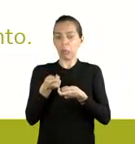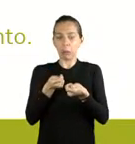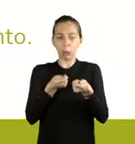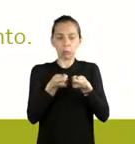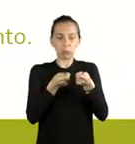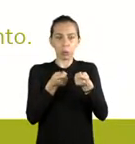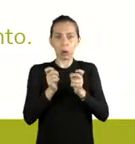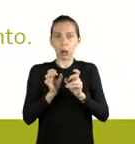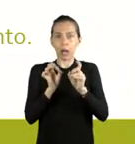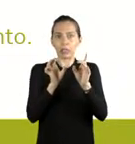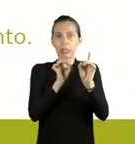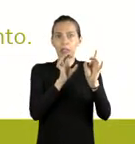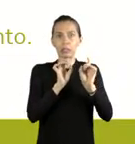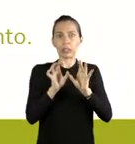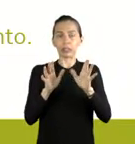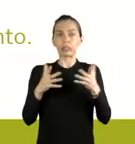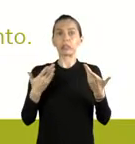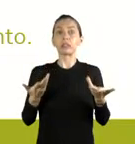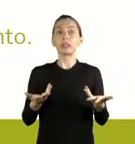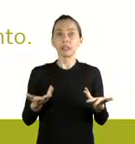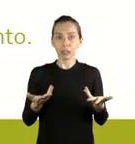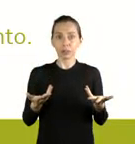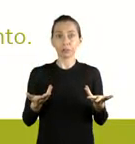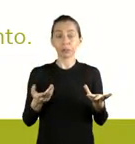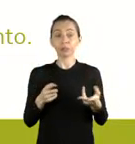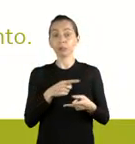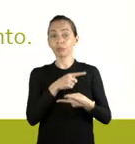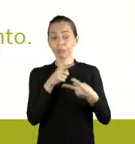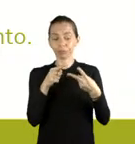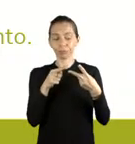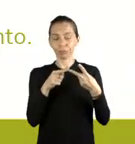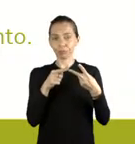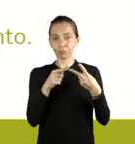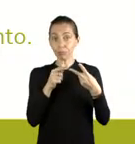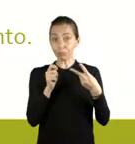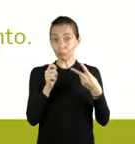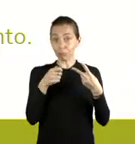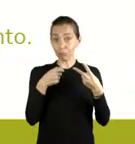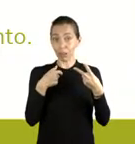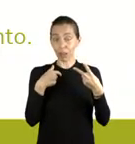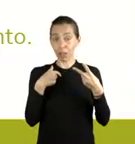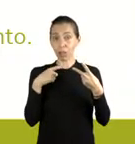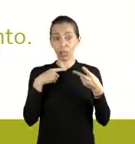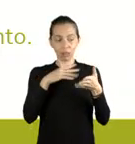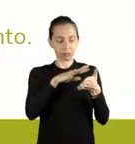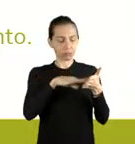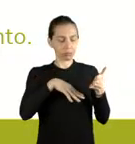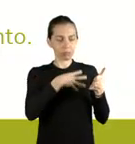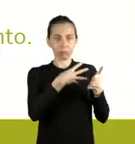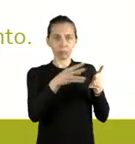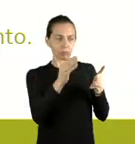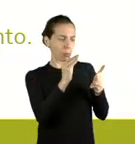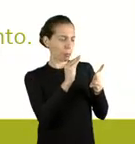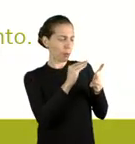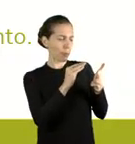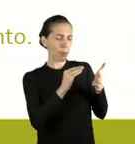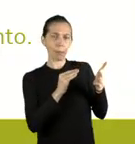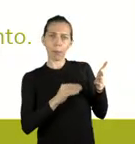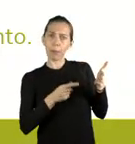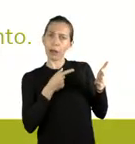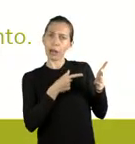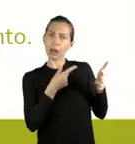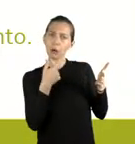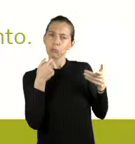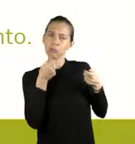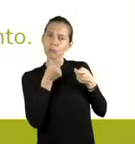e gastar tudo no meu cartão de crédito. Segunda forma, né? Posso ter uma planilha, posso montar uma planilha.